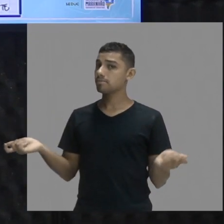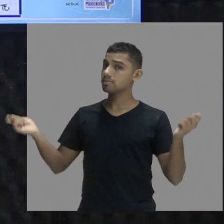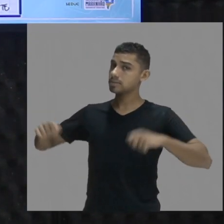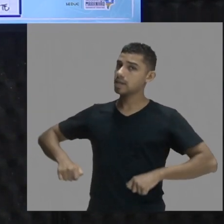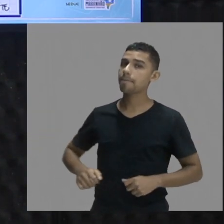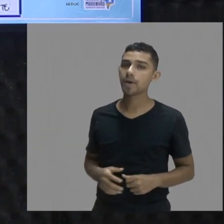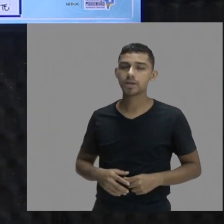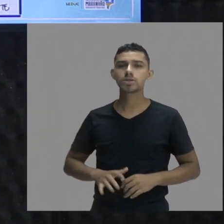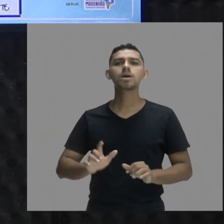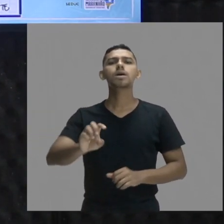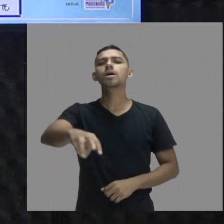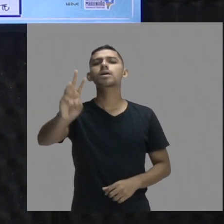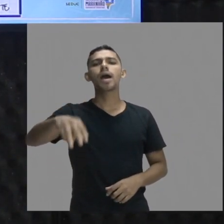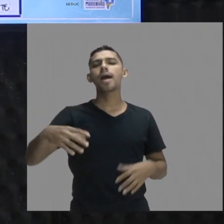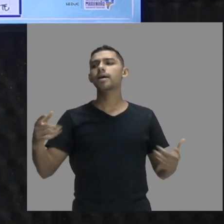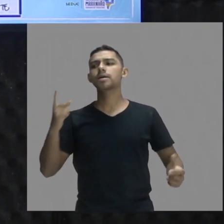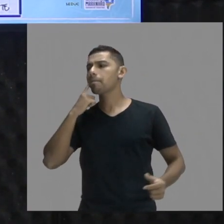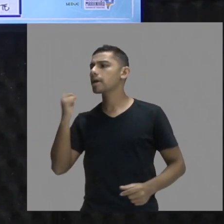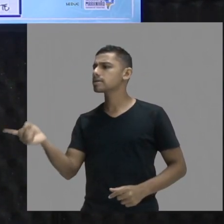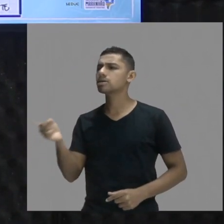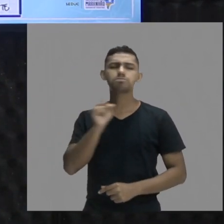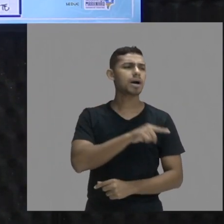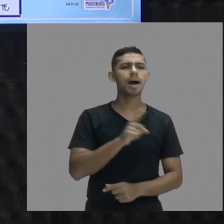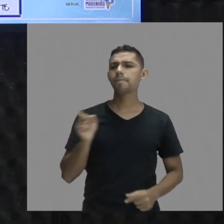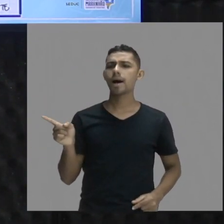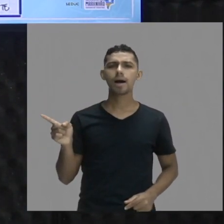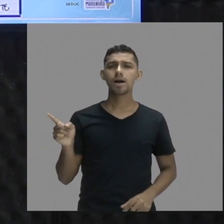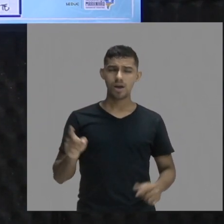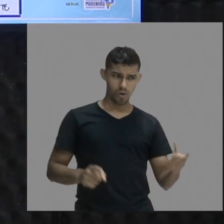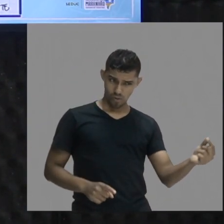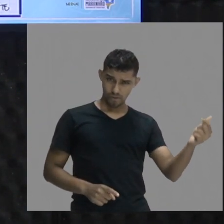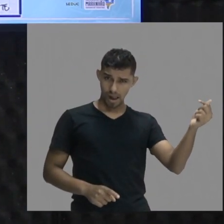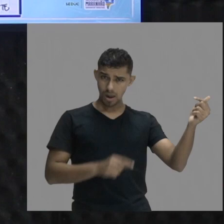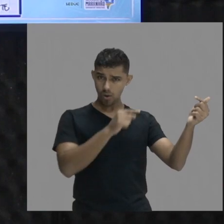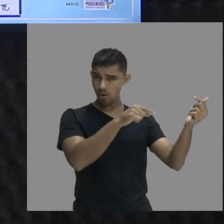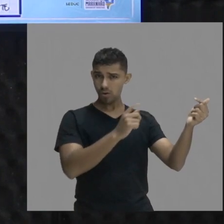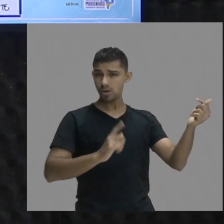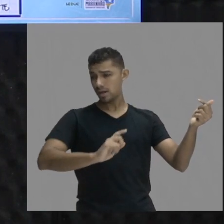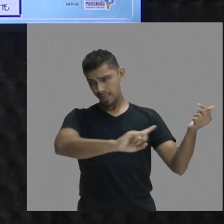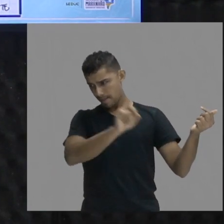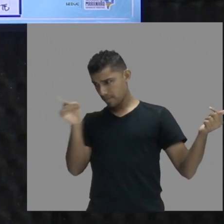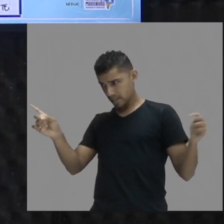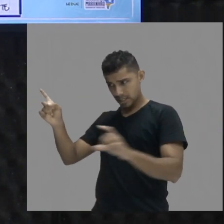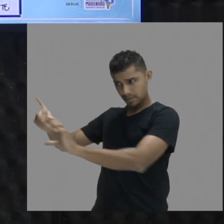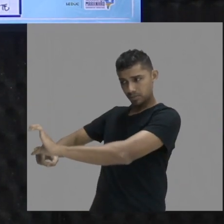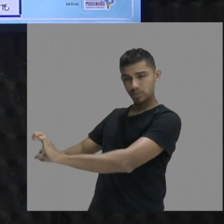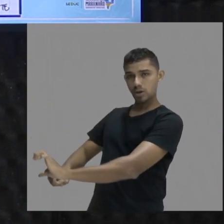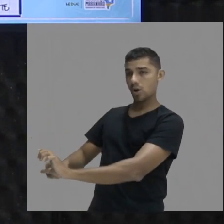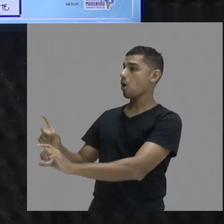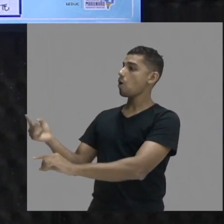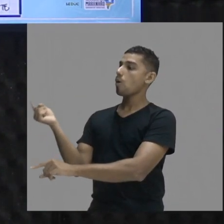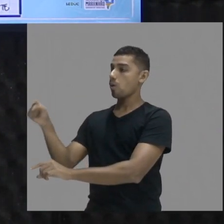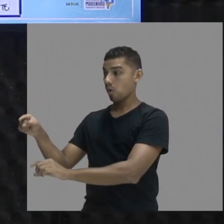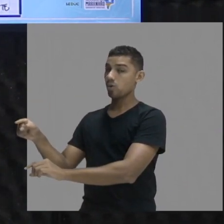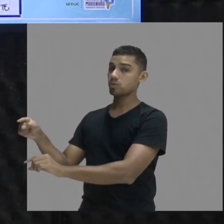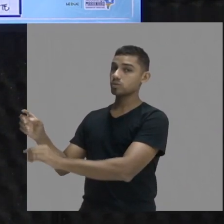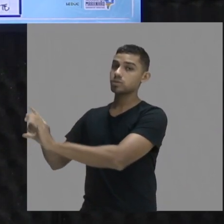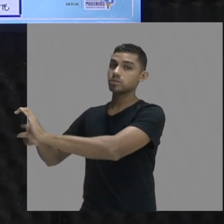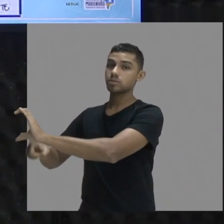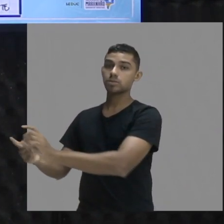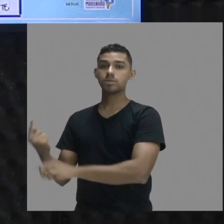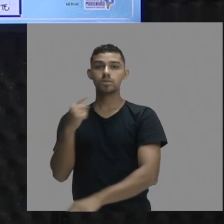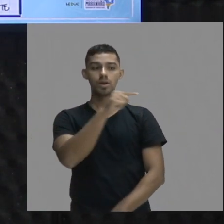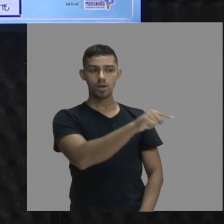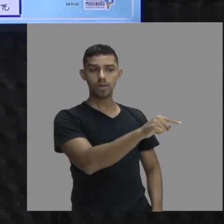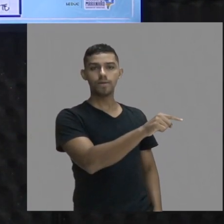outra. Quem que você acha que depende de quem? O valor que você vai pagar depende da quantidade de pães ou a quantidade de pães